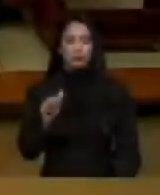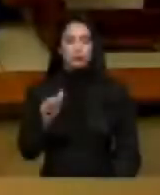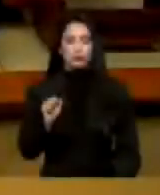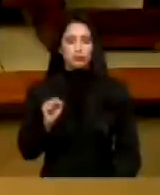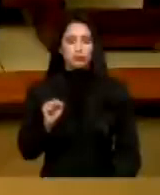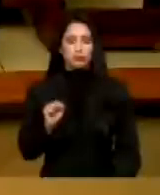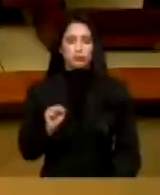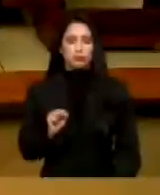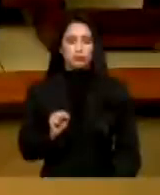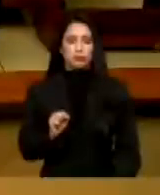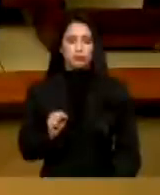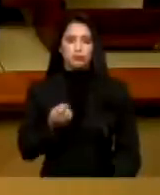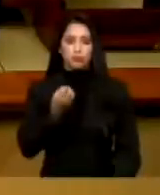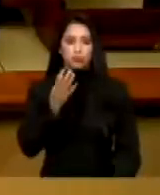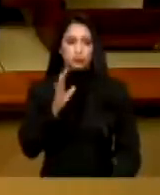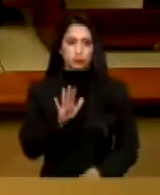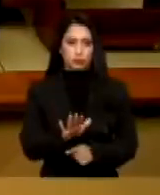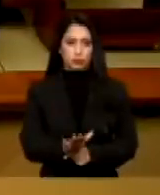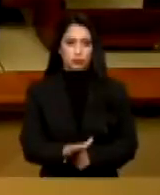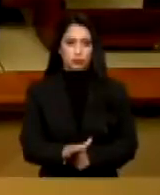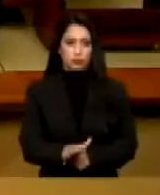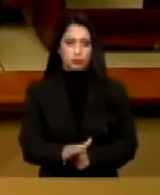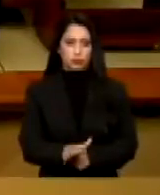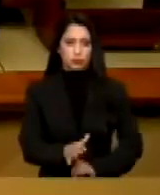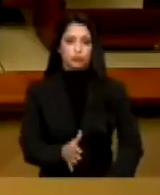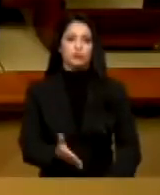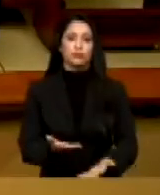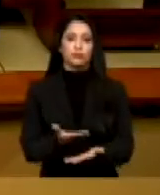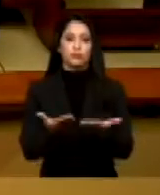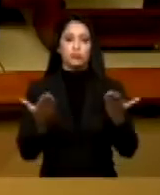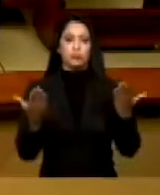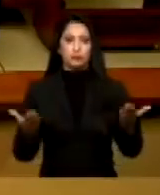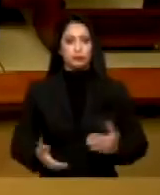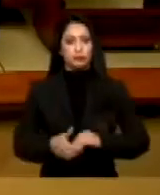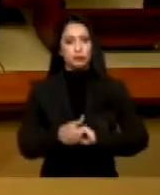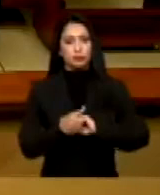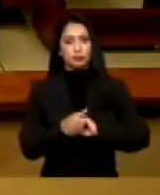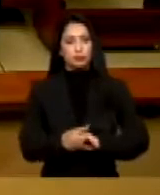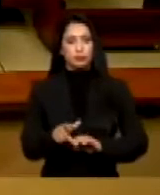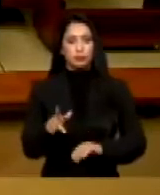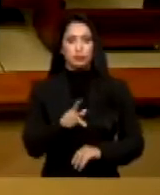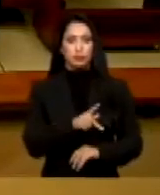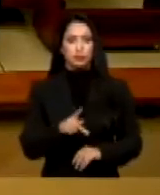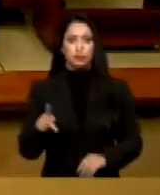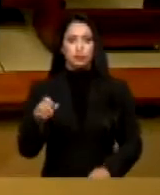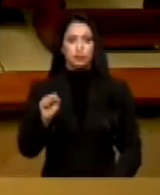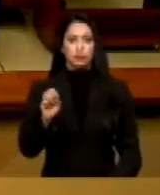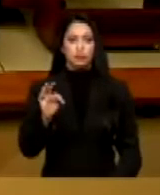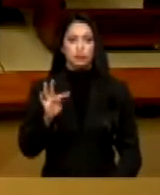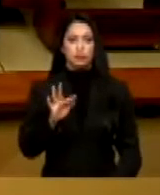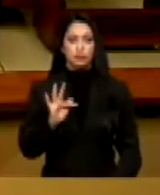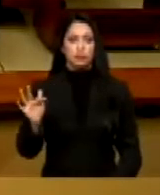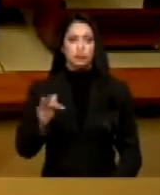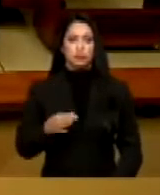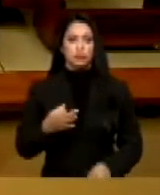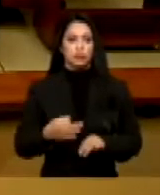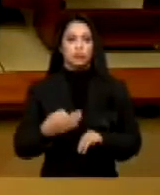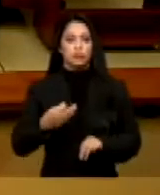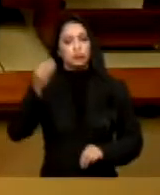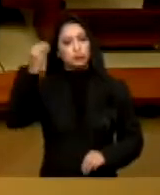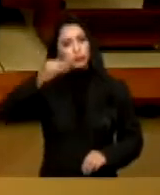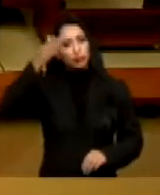Boa tarde a todas e a todos. Cumprimento o excelentíssimo senhor presidente da Suprema Corte Brasileira, ministro Luiz